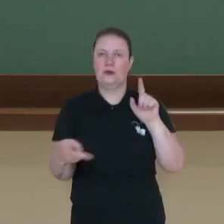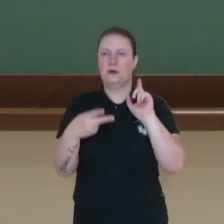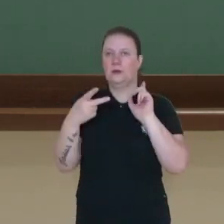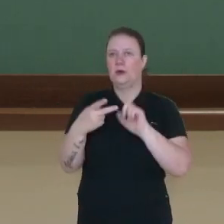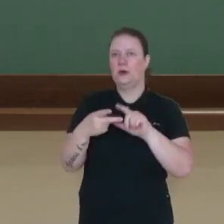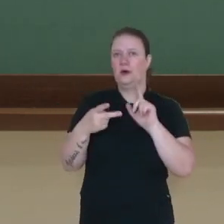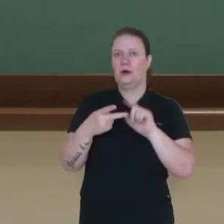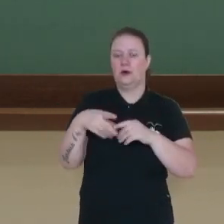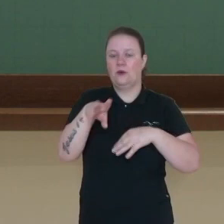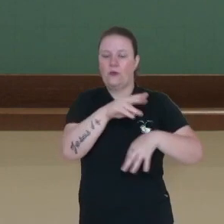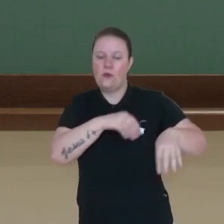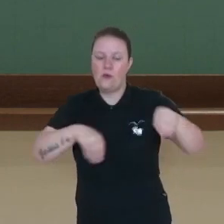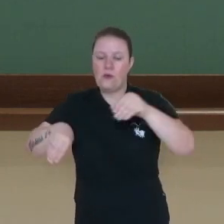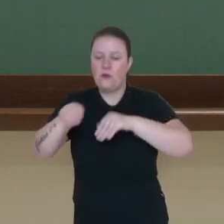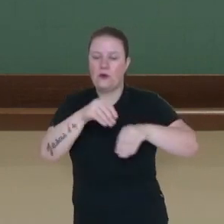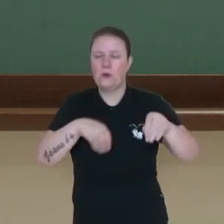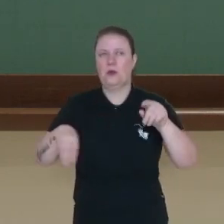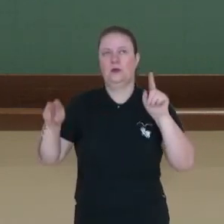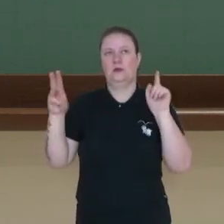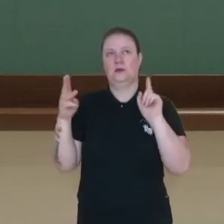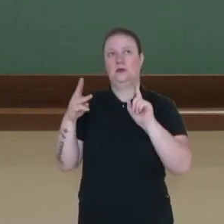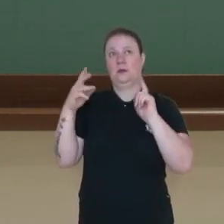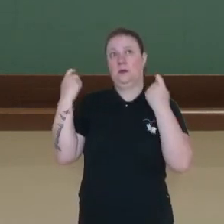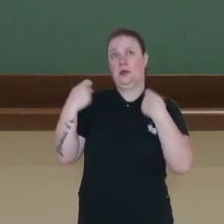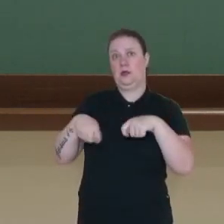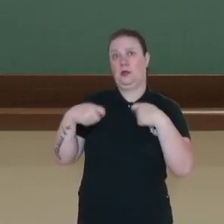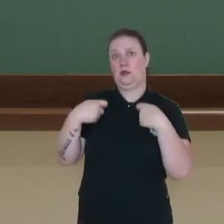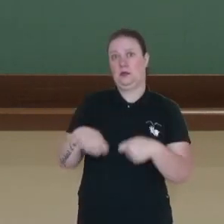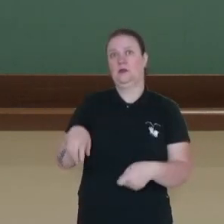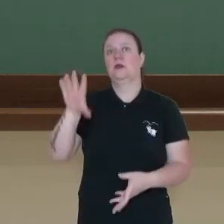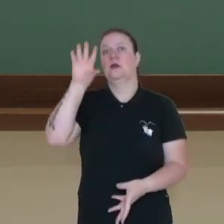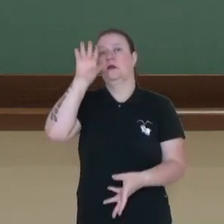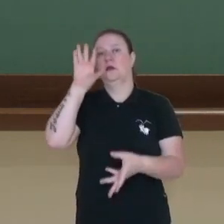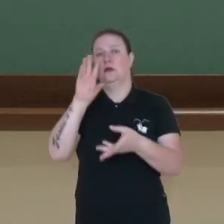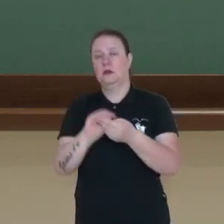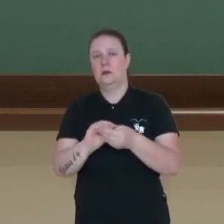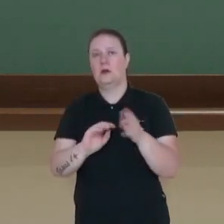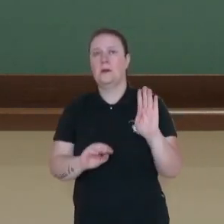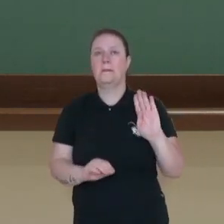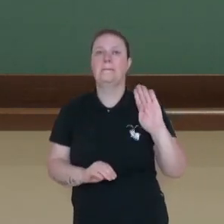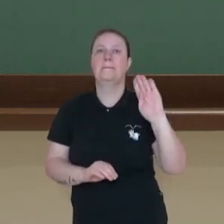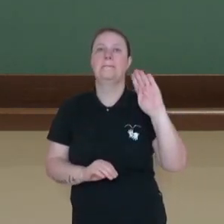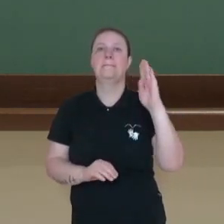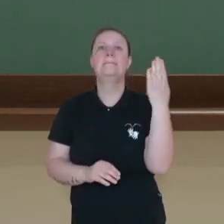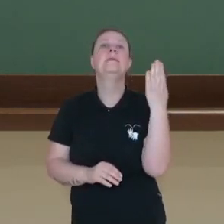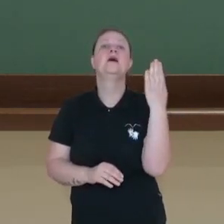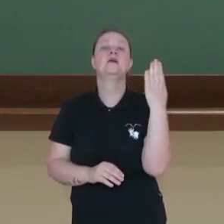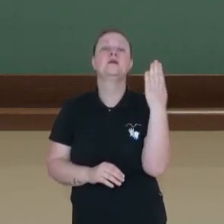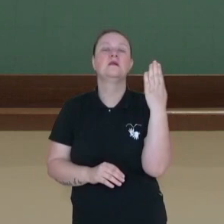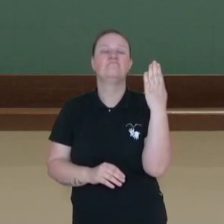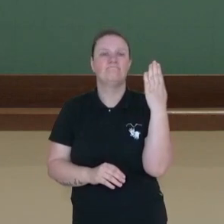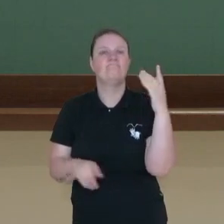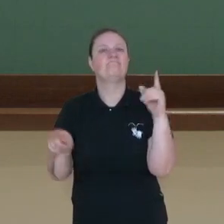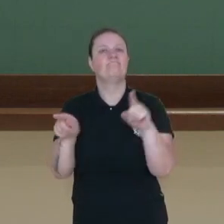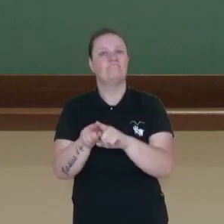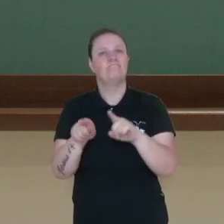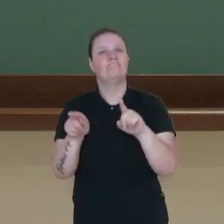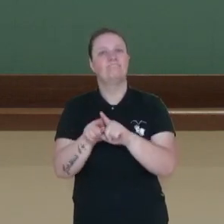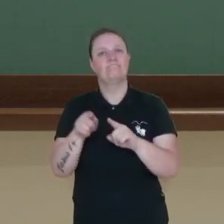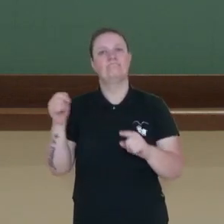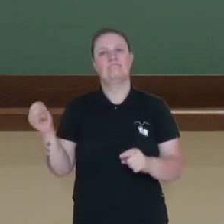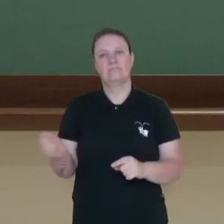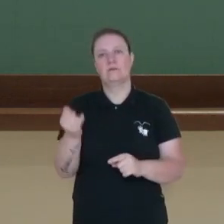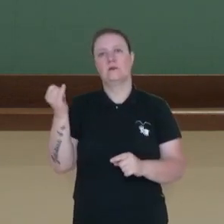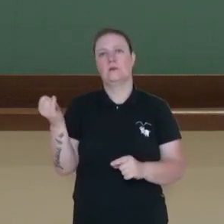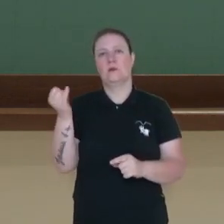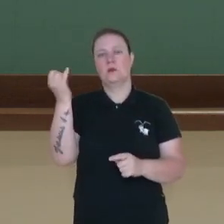ciclo ervateiro, né? E a gente precisa também falar sobre o ciclo madeireiro, né? Também um importante